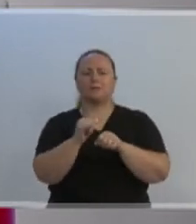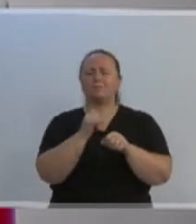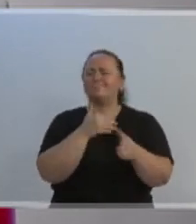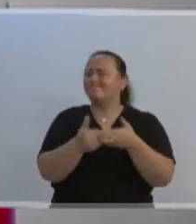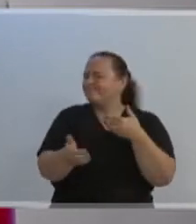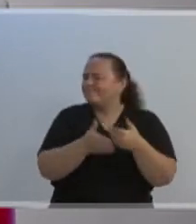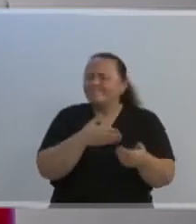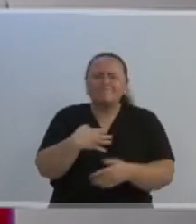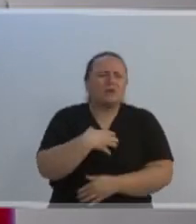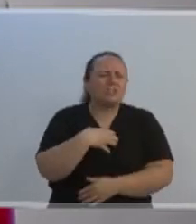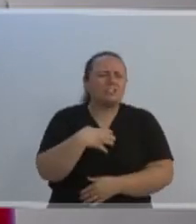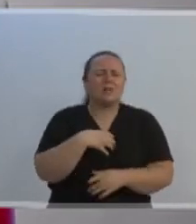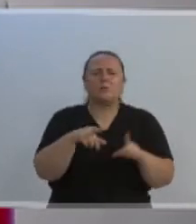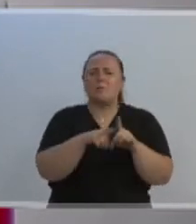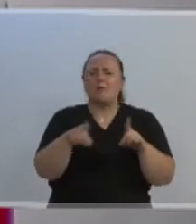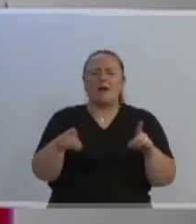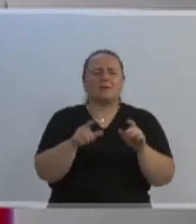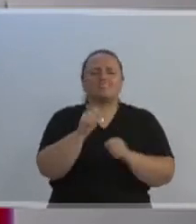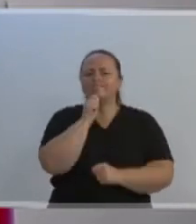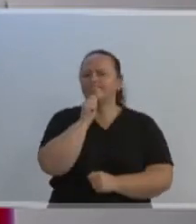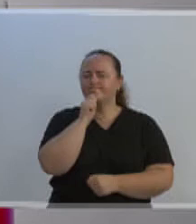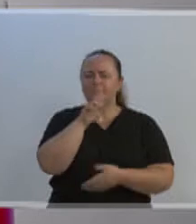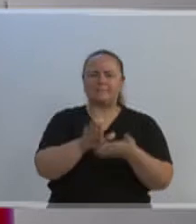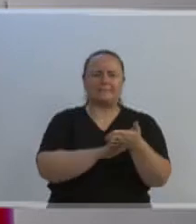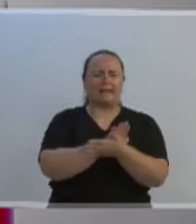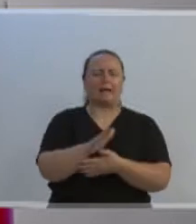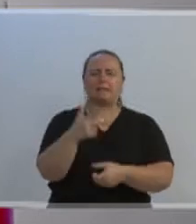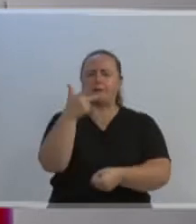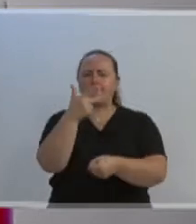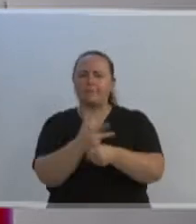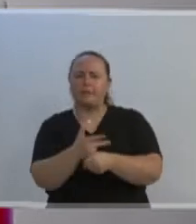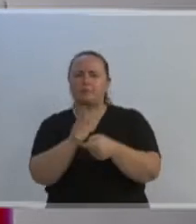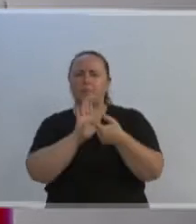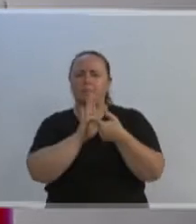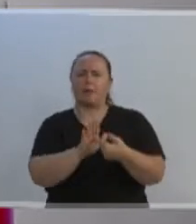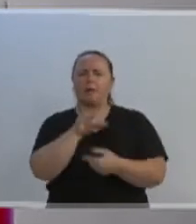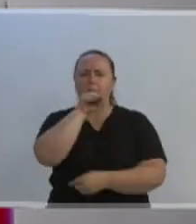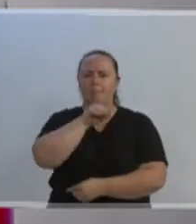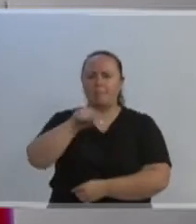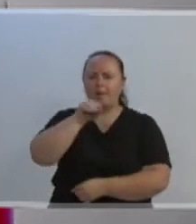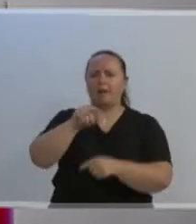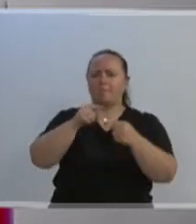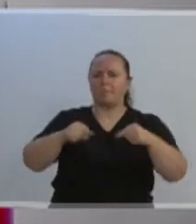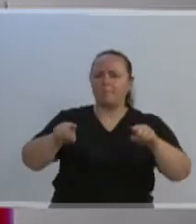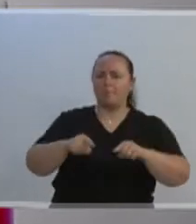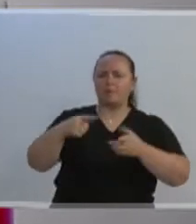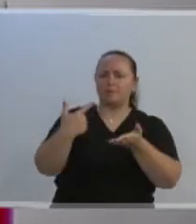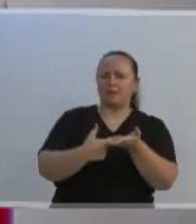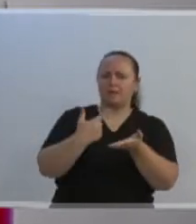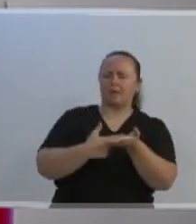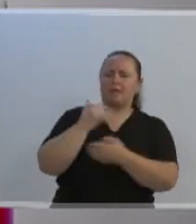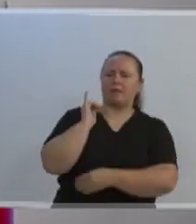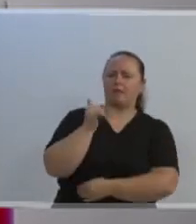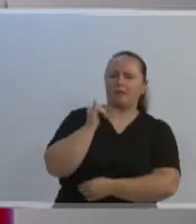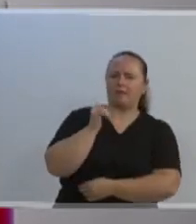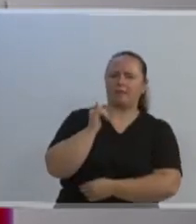comunicação ou orientação através de vídeos, exposição verbal, música, livro de